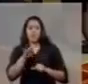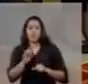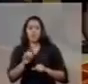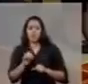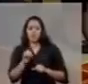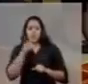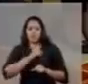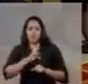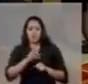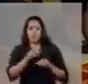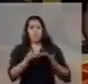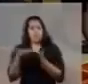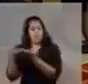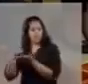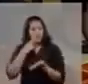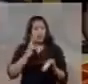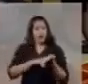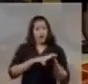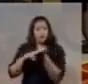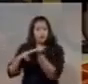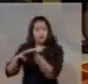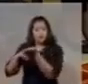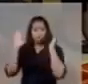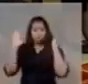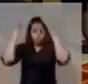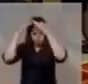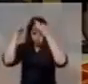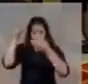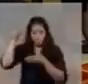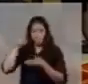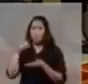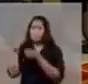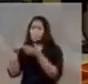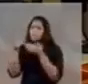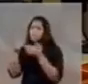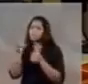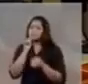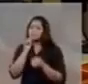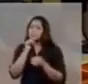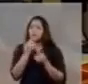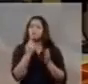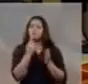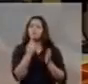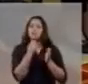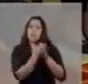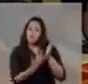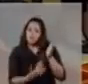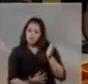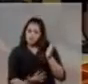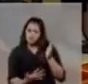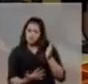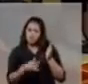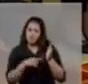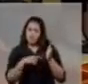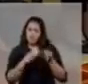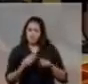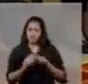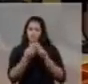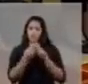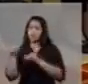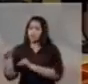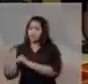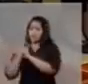carta para o Vaticano reivindicando que o sangue representado na Eucaristia fosse substituído por suco